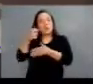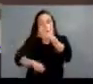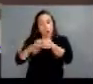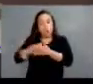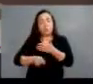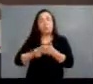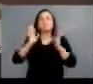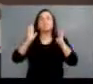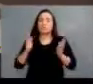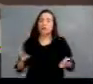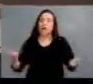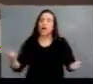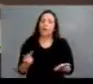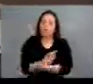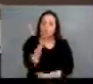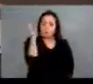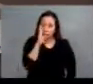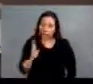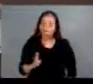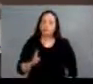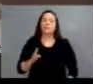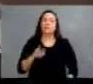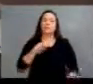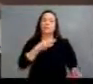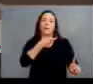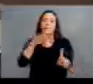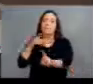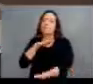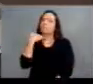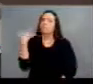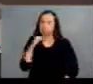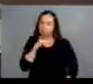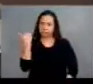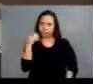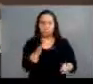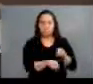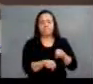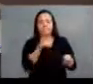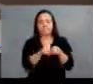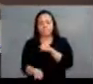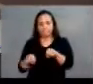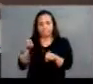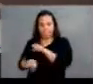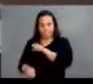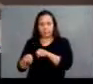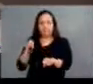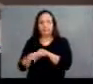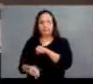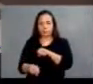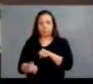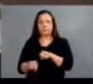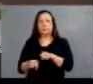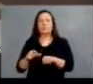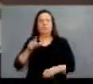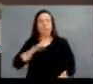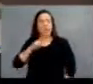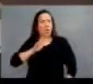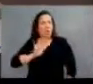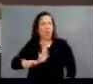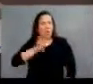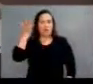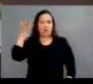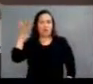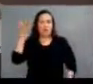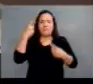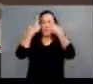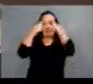vários assassinatos no Brasil, em especial assassinatos com requintes de crueldade,